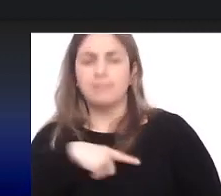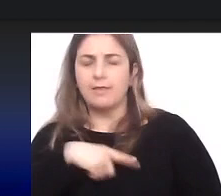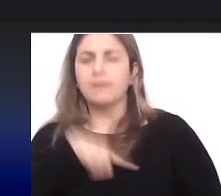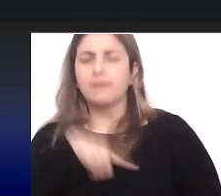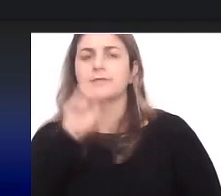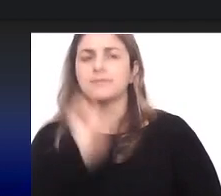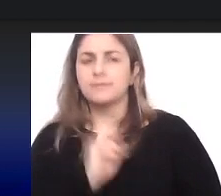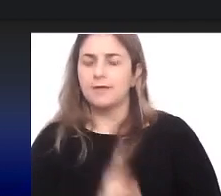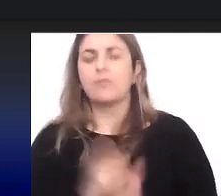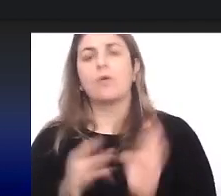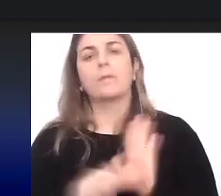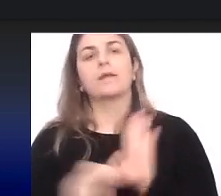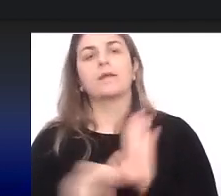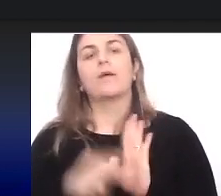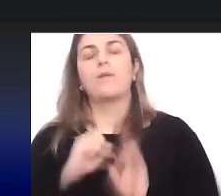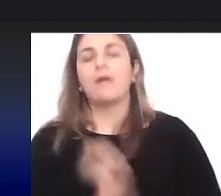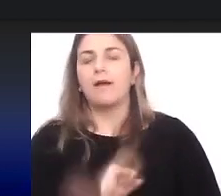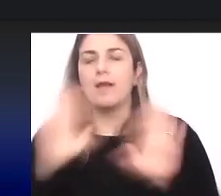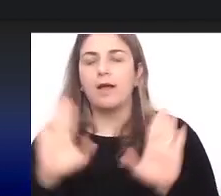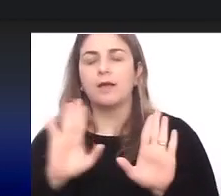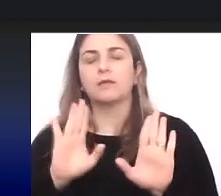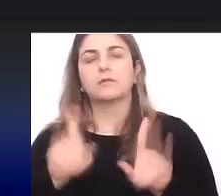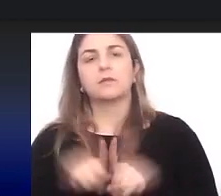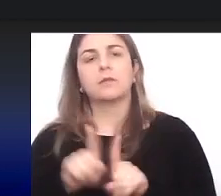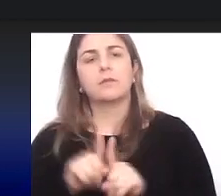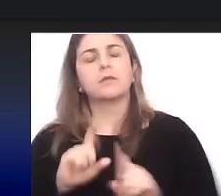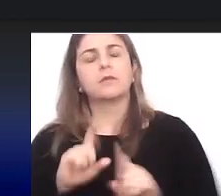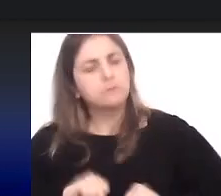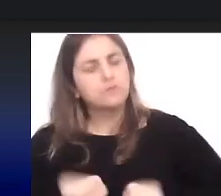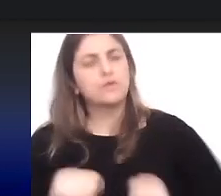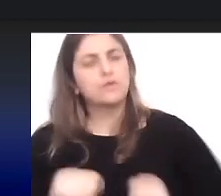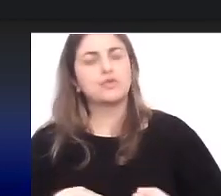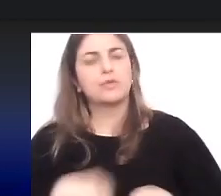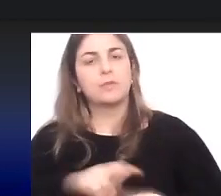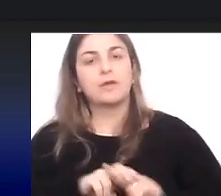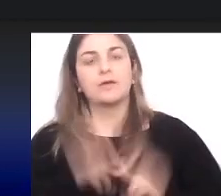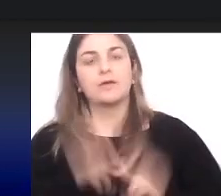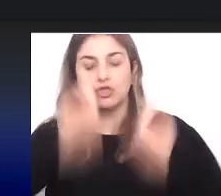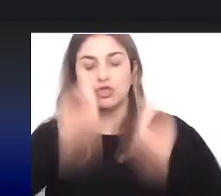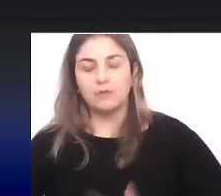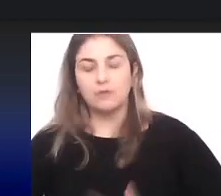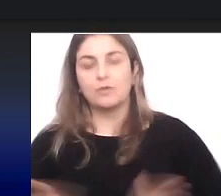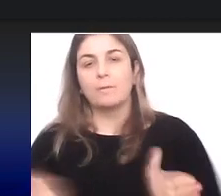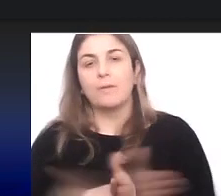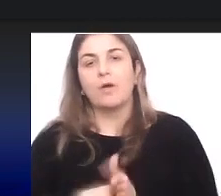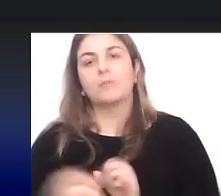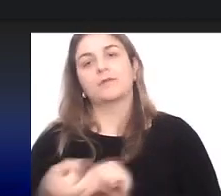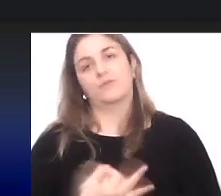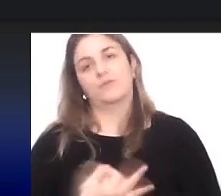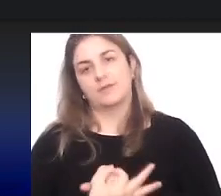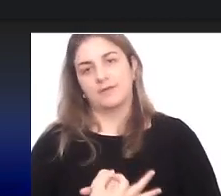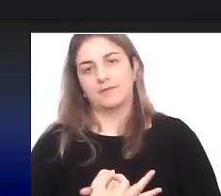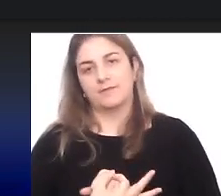ouvir e sempre impôs os direitos e as prerrogativas da advocacia quando necessário.